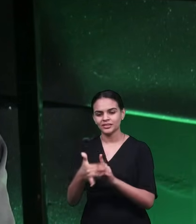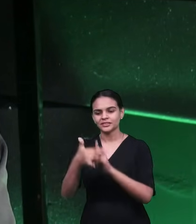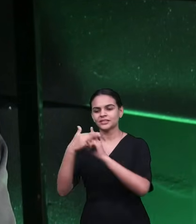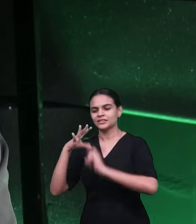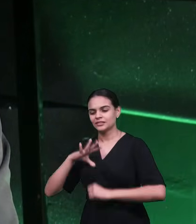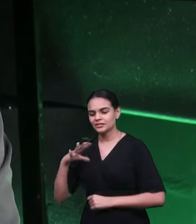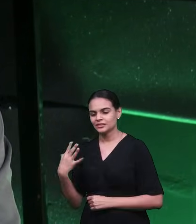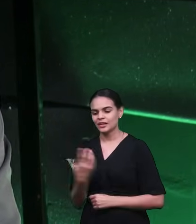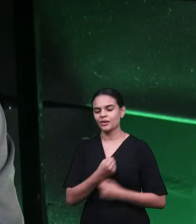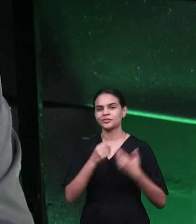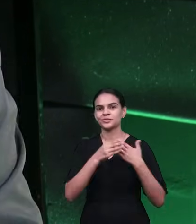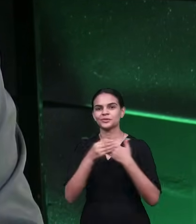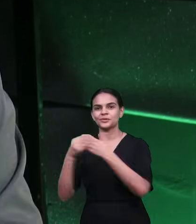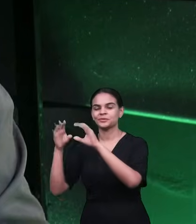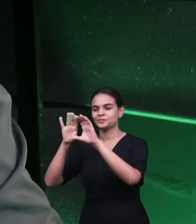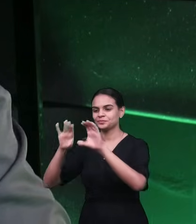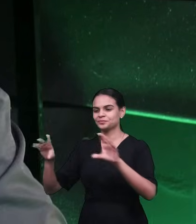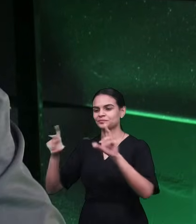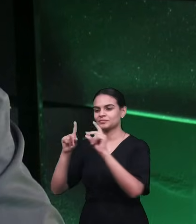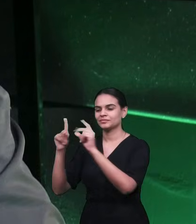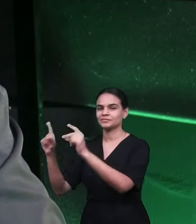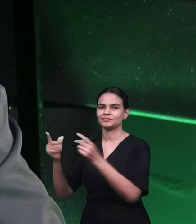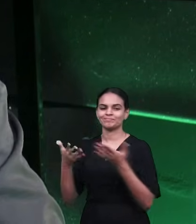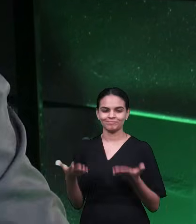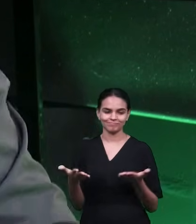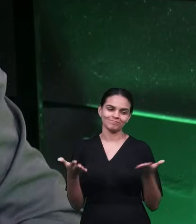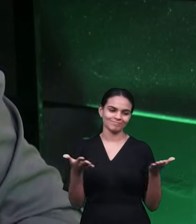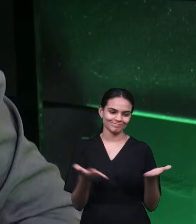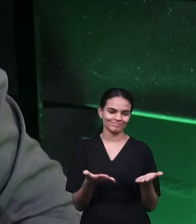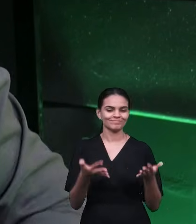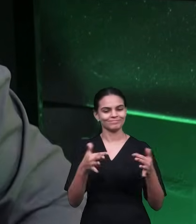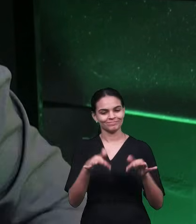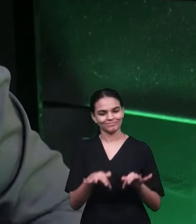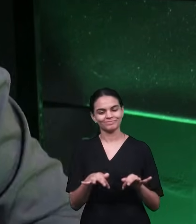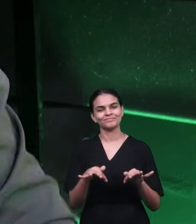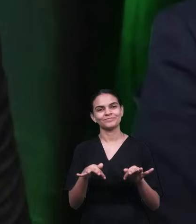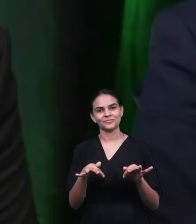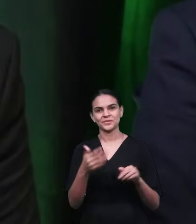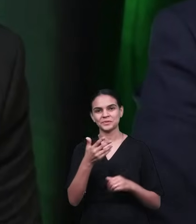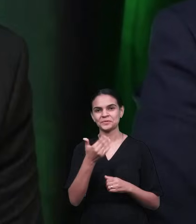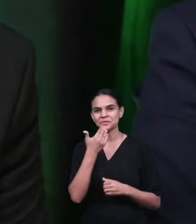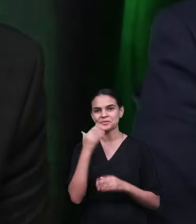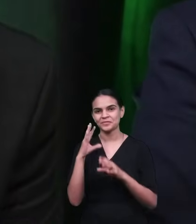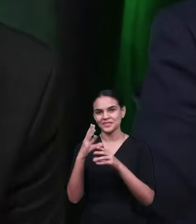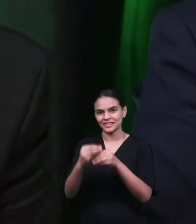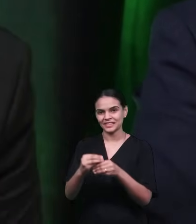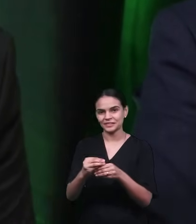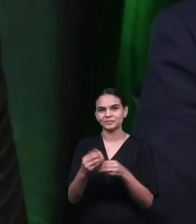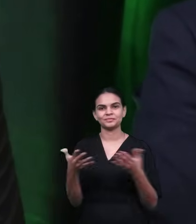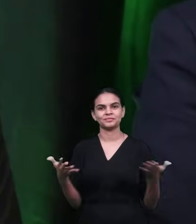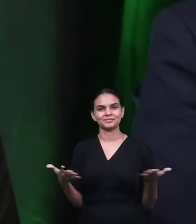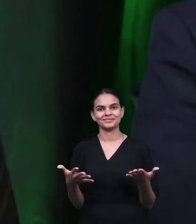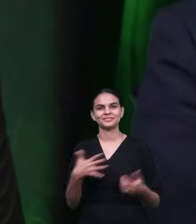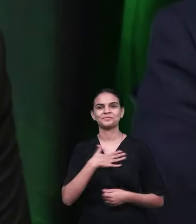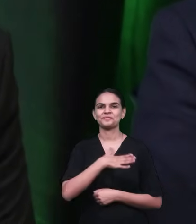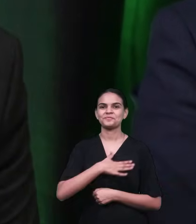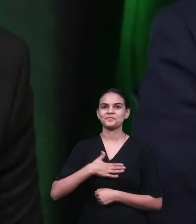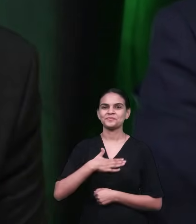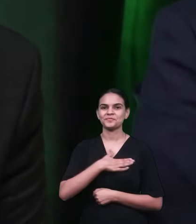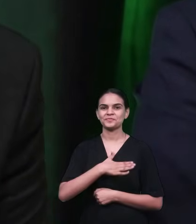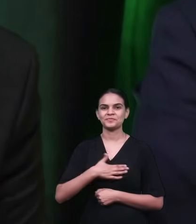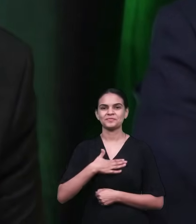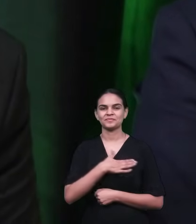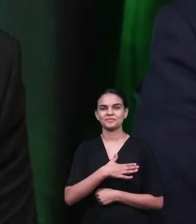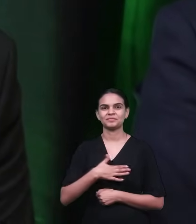para a eternidade. Pastor Roberto, nós estamos chegando ao final. Suas considerações finais também? Sim, eu gostaria de dizer